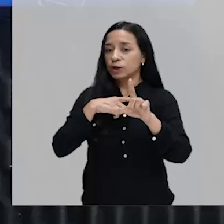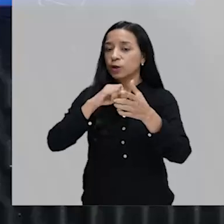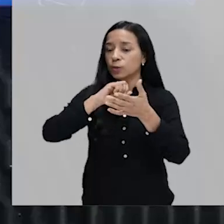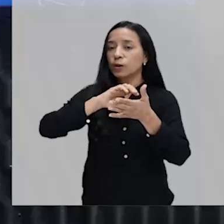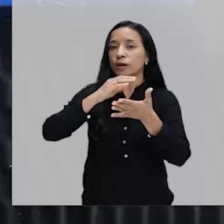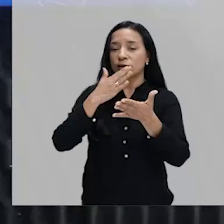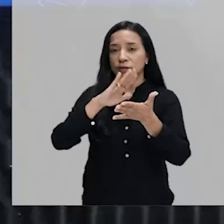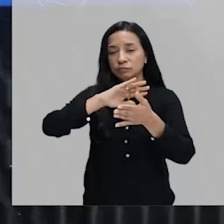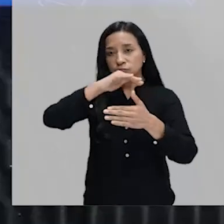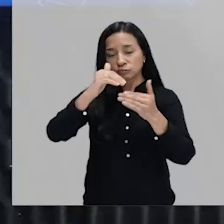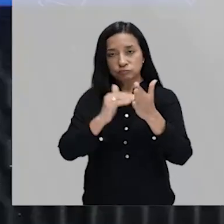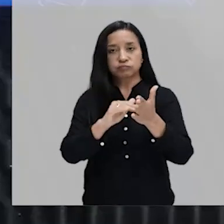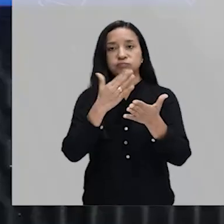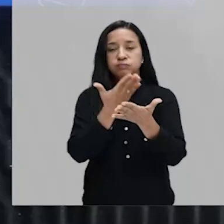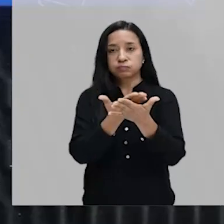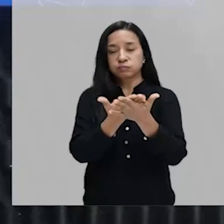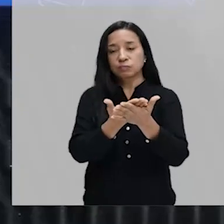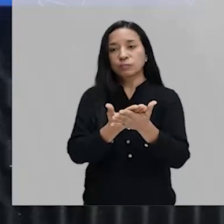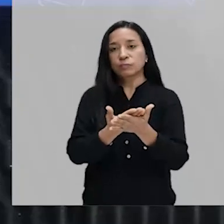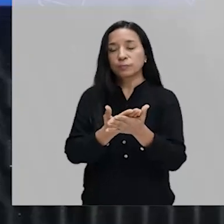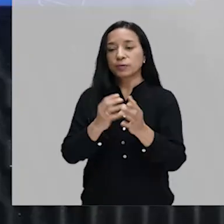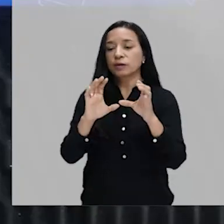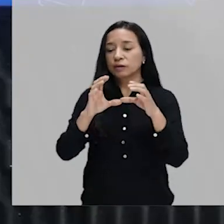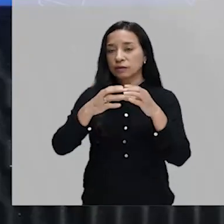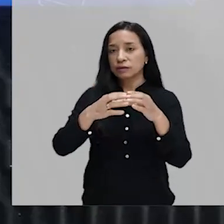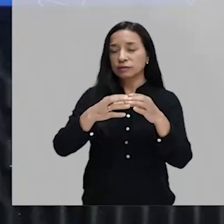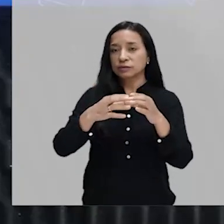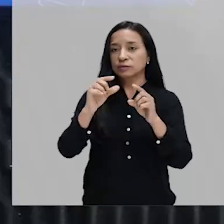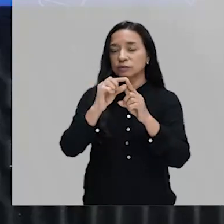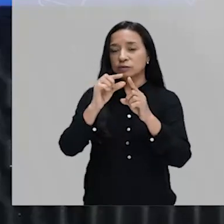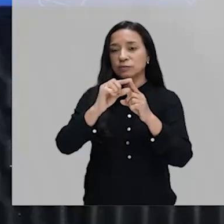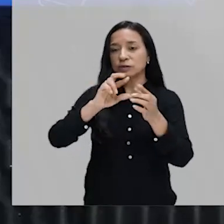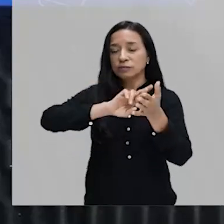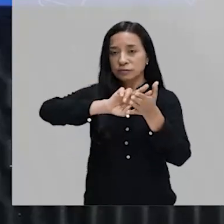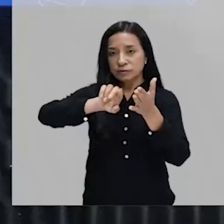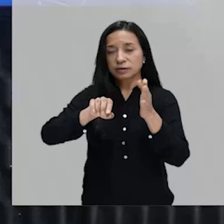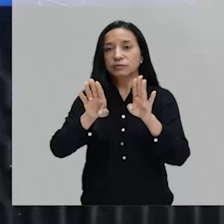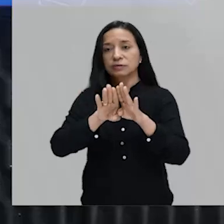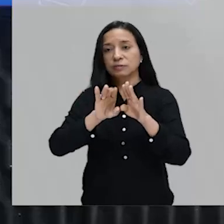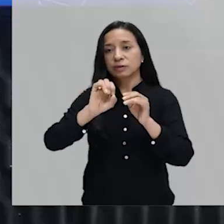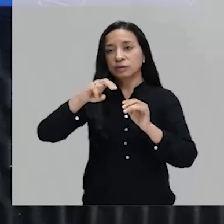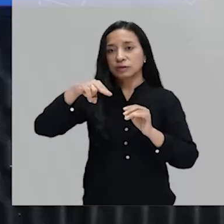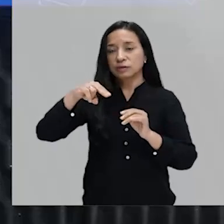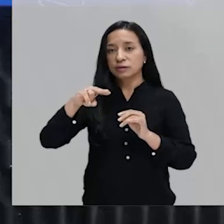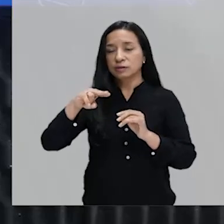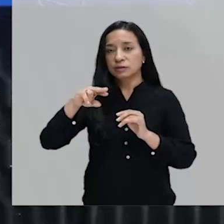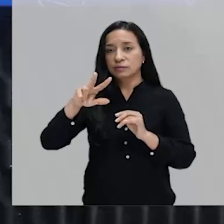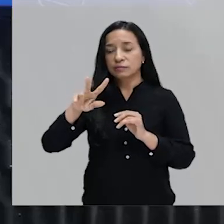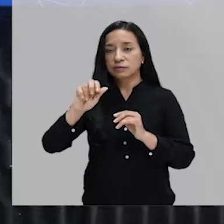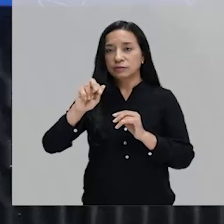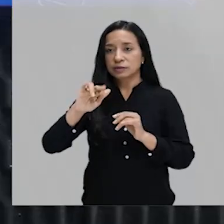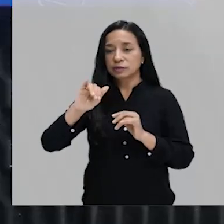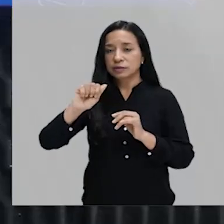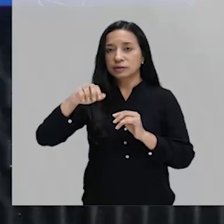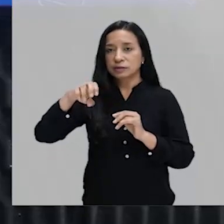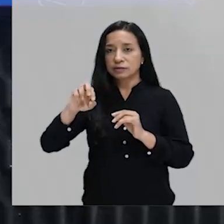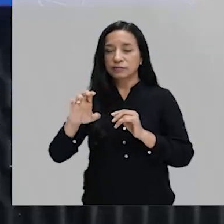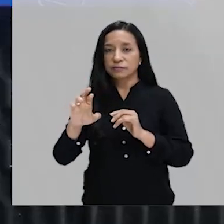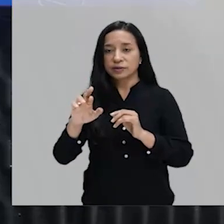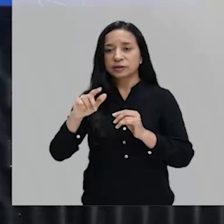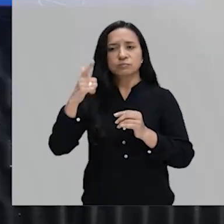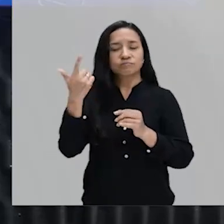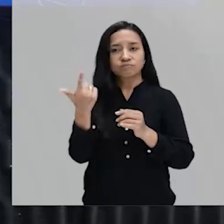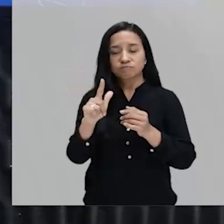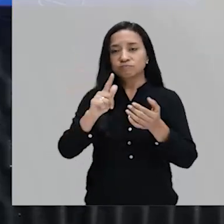e as invariáveis. Quais são as invariáveis? O advérbio, a preposição, a conjunção e a